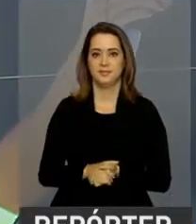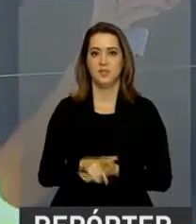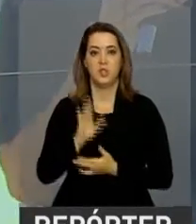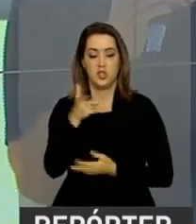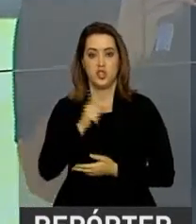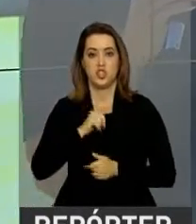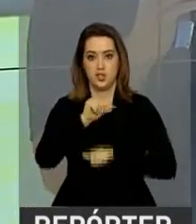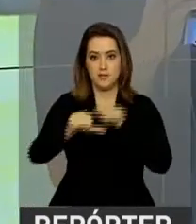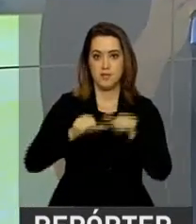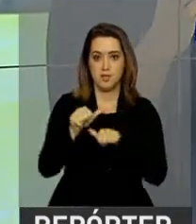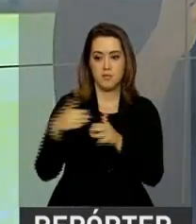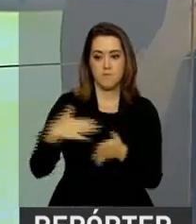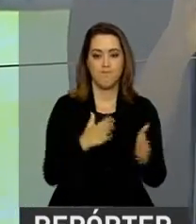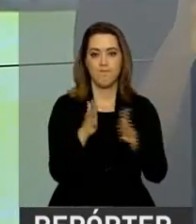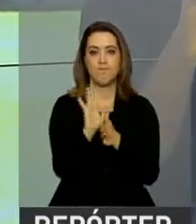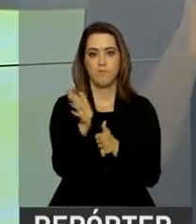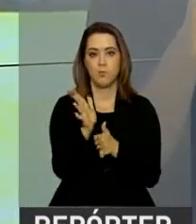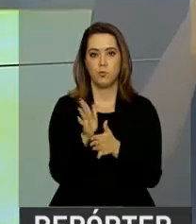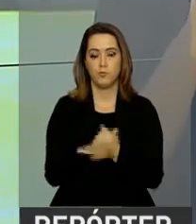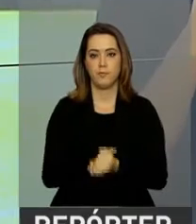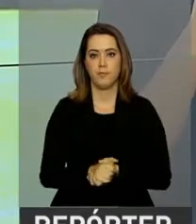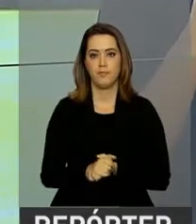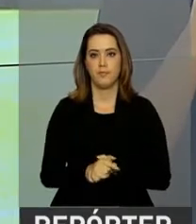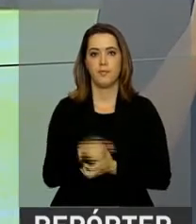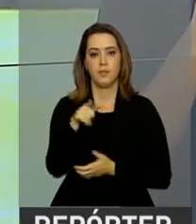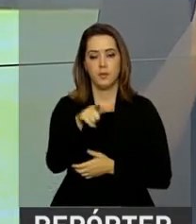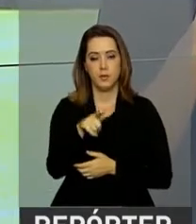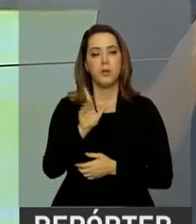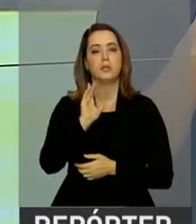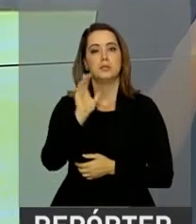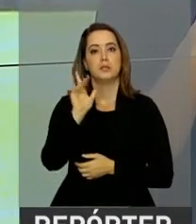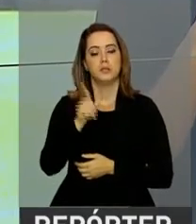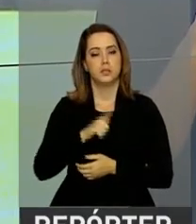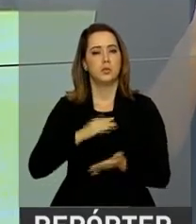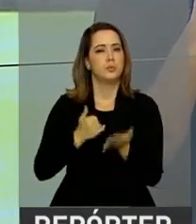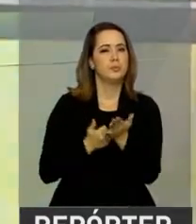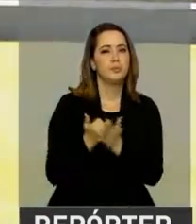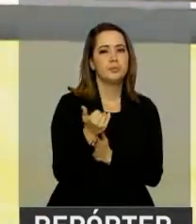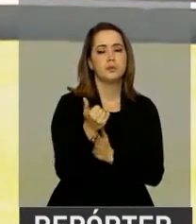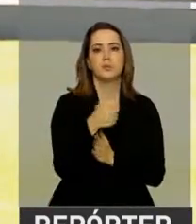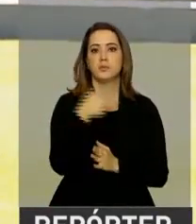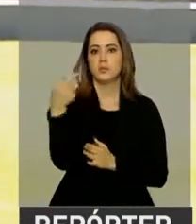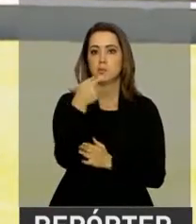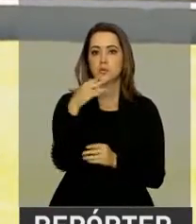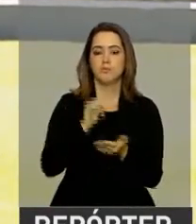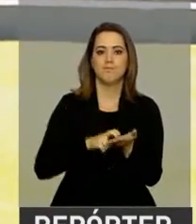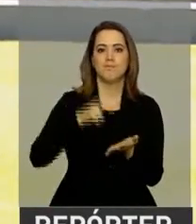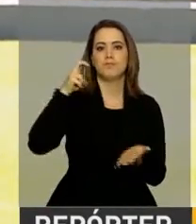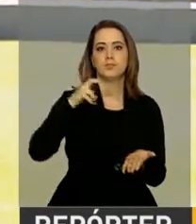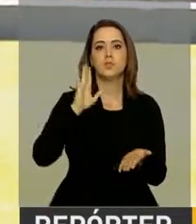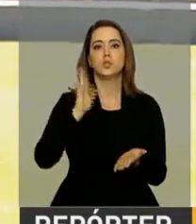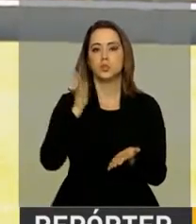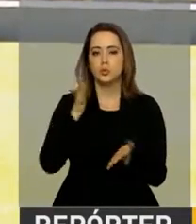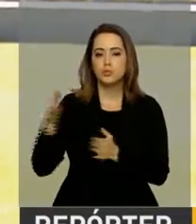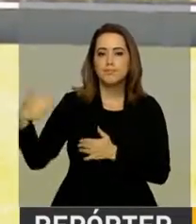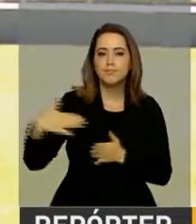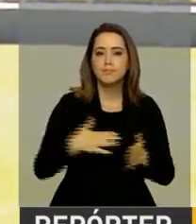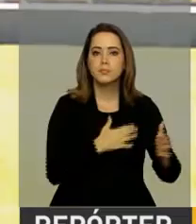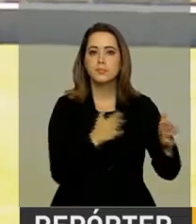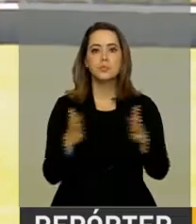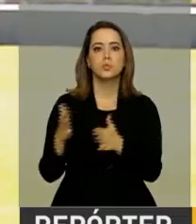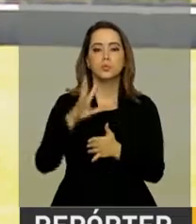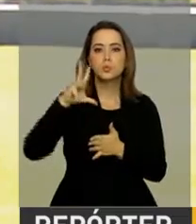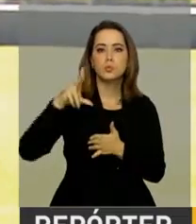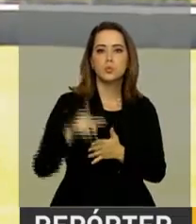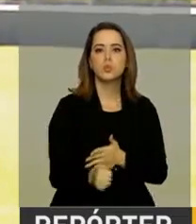alguma alteração no trânsito? Como é que tá aí? Olha, Leandro, desde as 7 da manhã, todas as vias que dão acesso ao Estádio Nacional